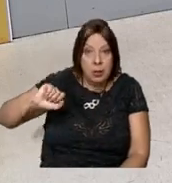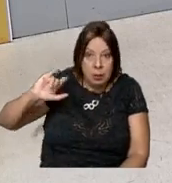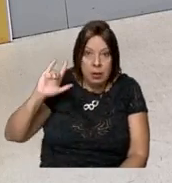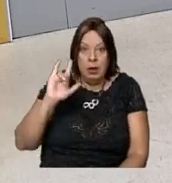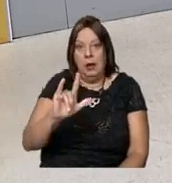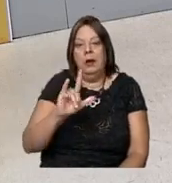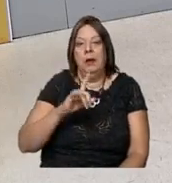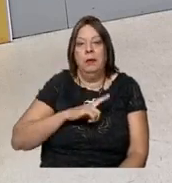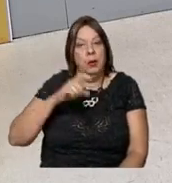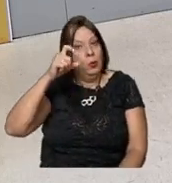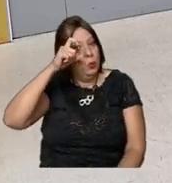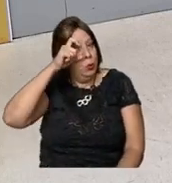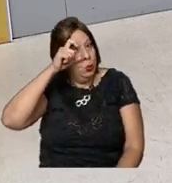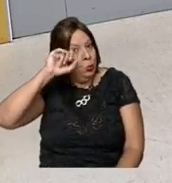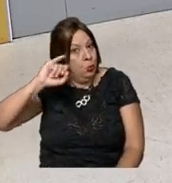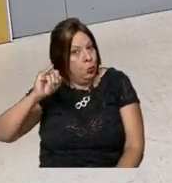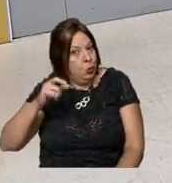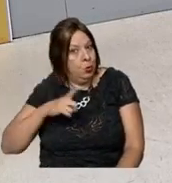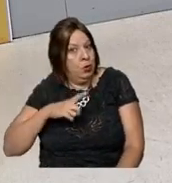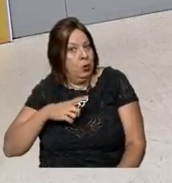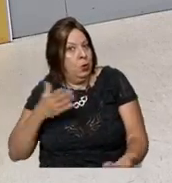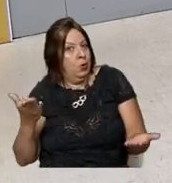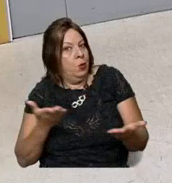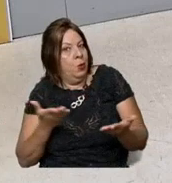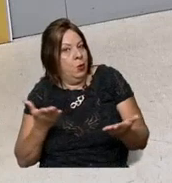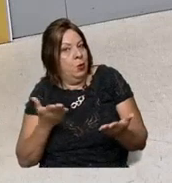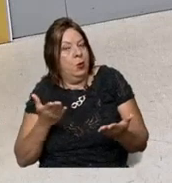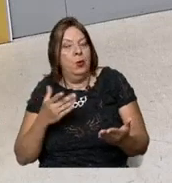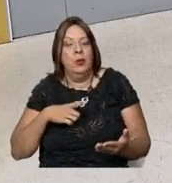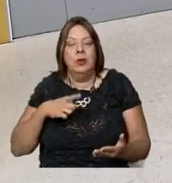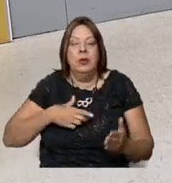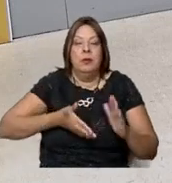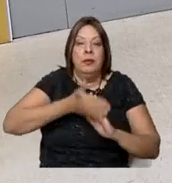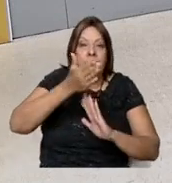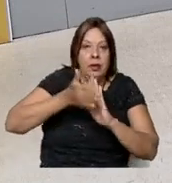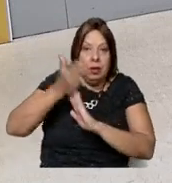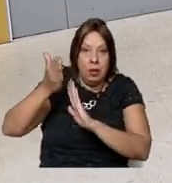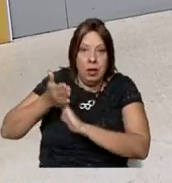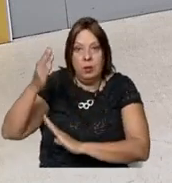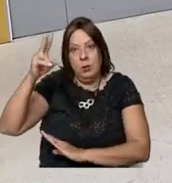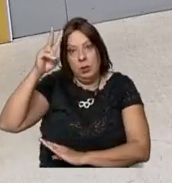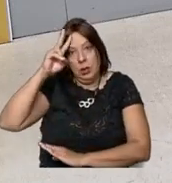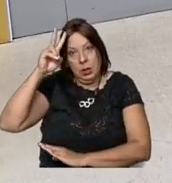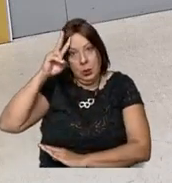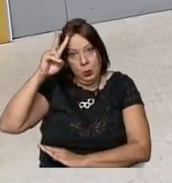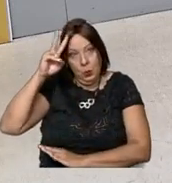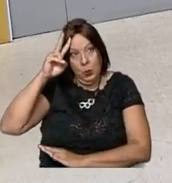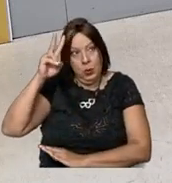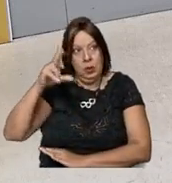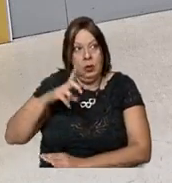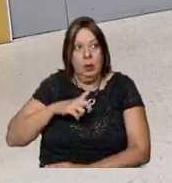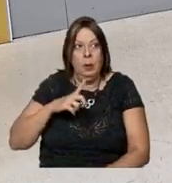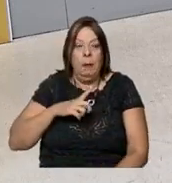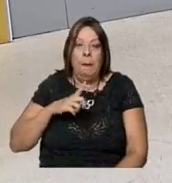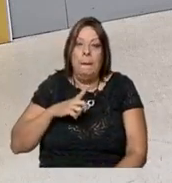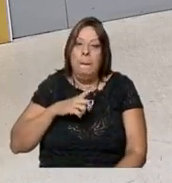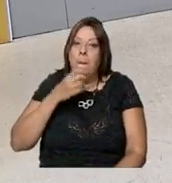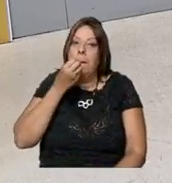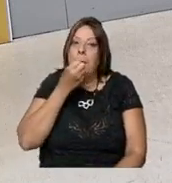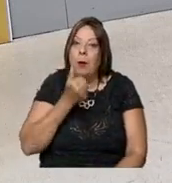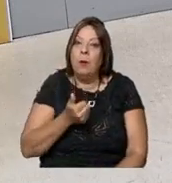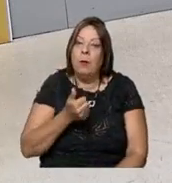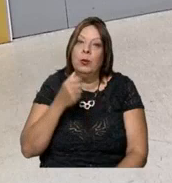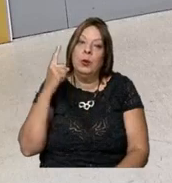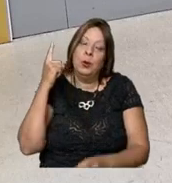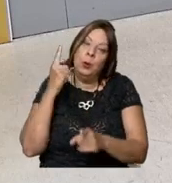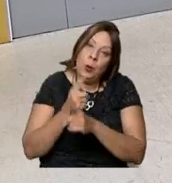Júnior Vecciani. Eu que tenho a honra de estar nos quatro cantos de Sergipe toda segunda-feira com a Caravana Show. É bom demais esse